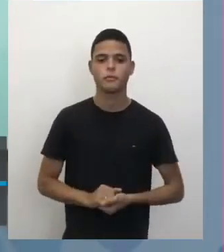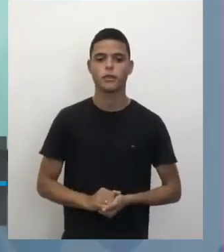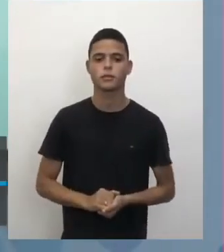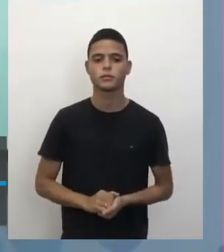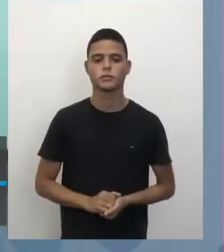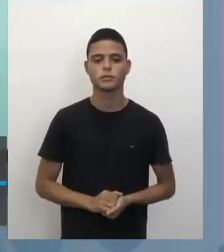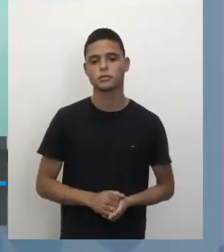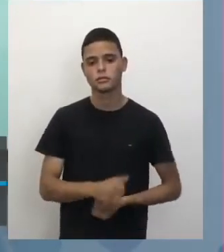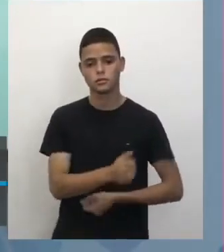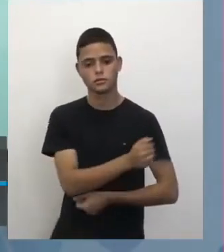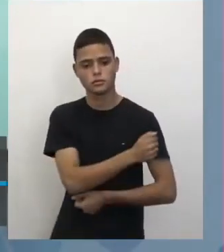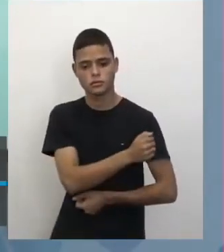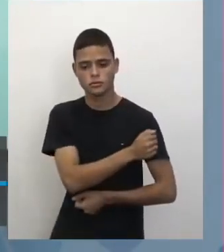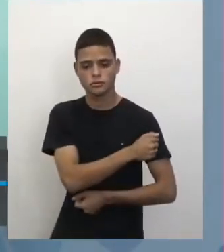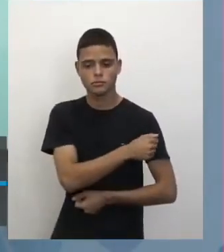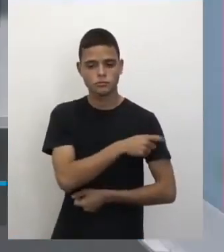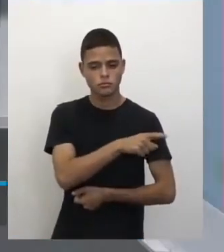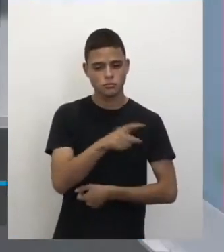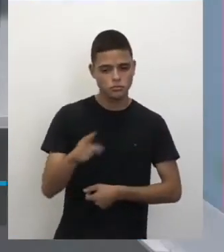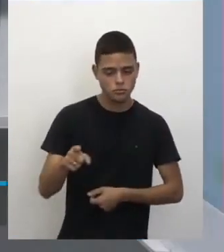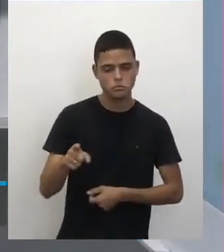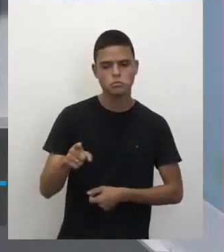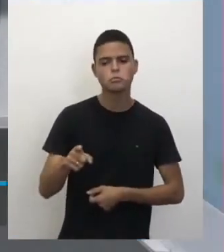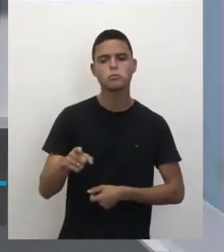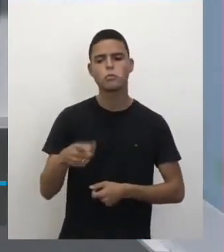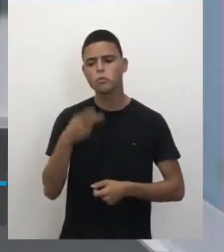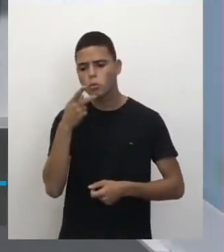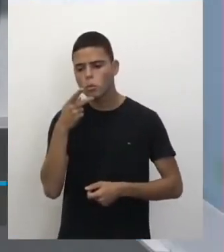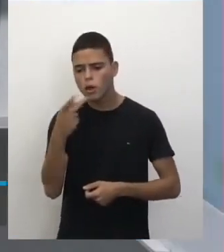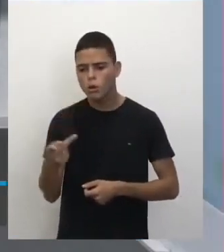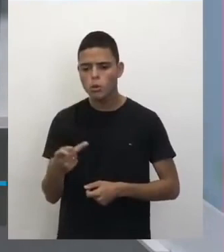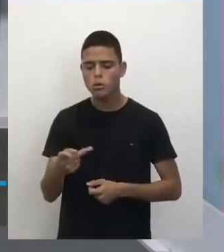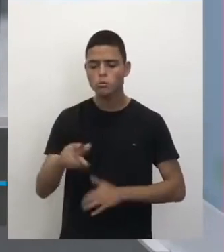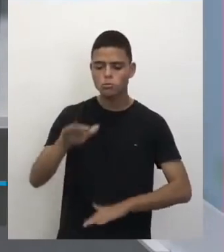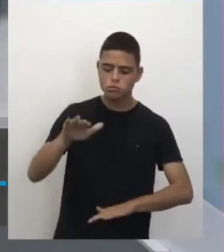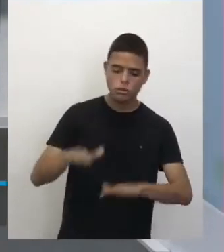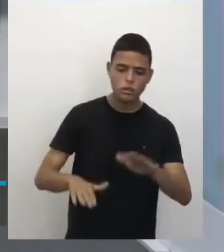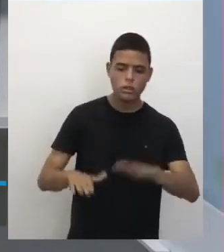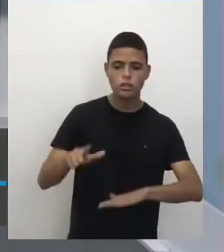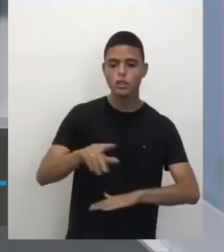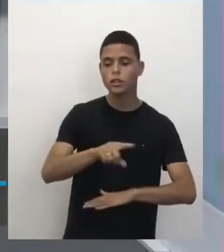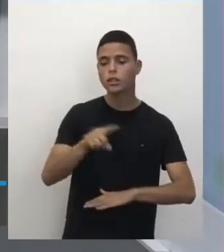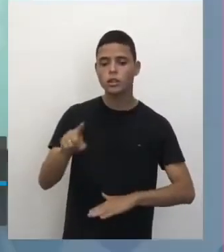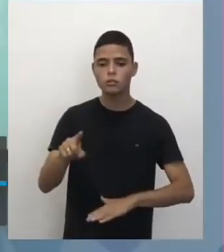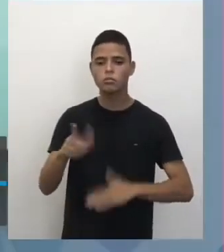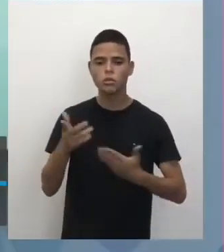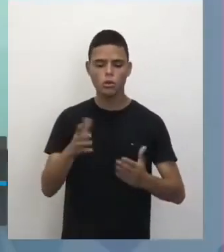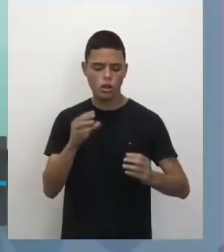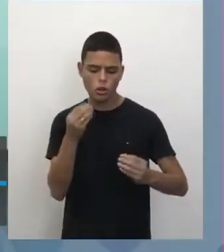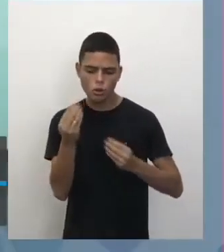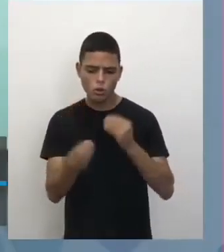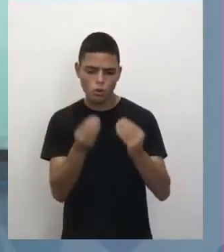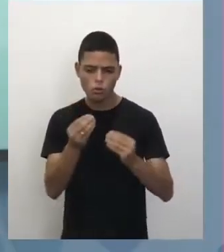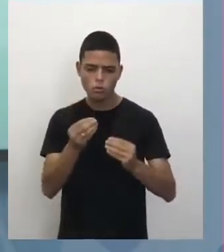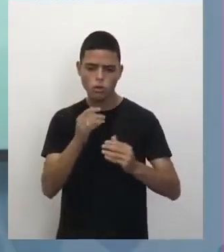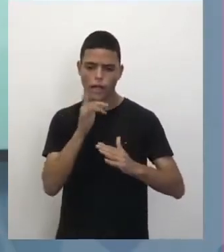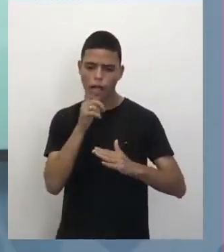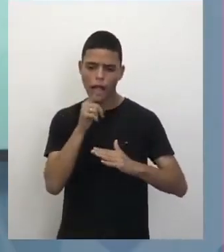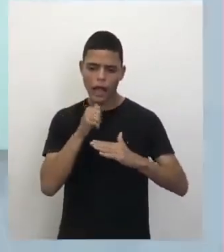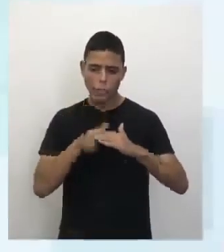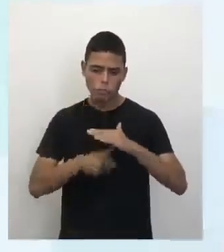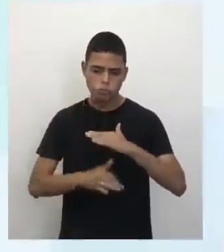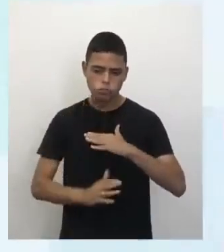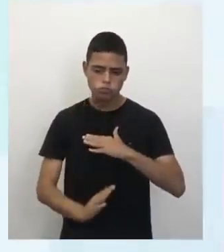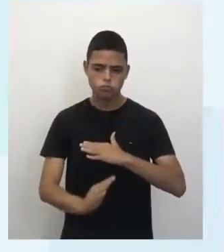Então, estudante, olha, muito... E como você falou de potencial hidráulico, né? Essa imagem aqui é para lembrar você, estudante, ó, como é que é gerada energia na hidrelétrica. Lembra, ó,